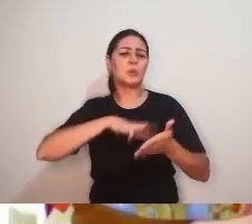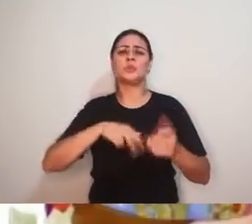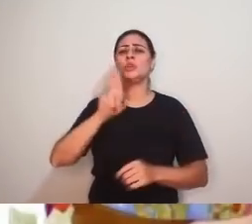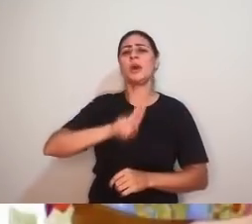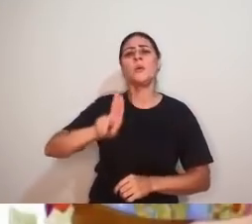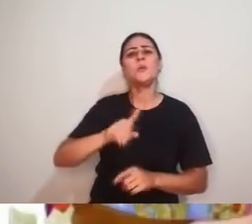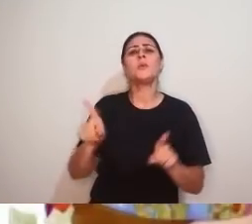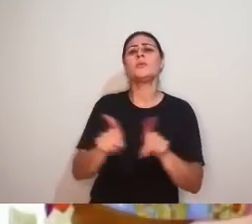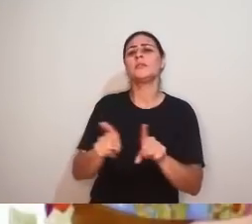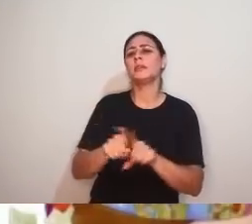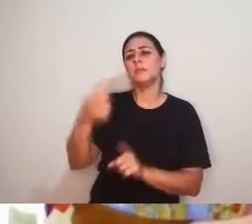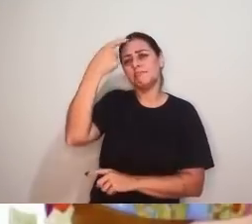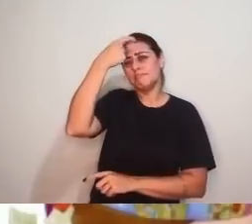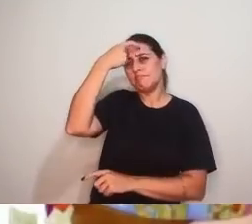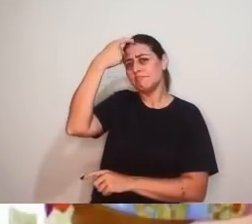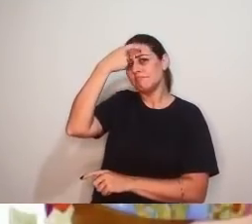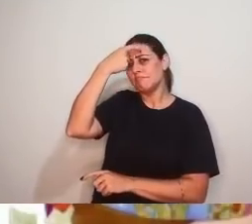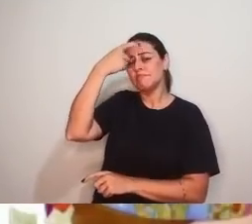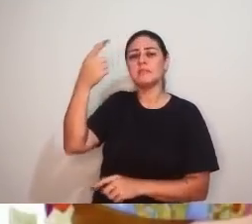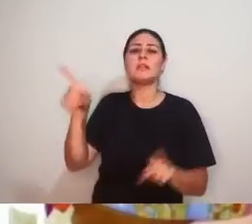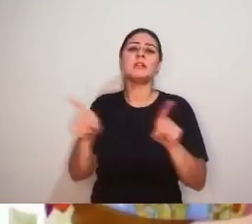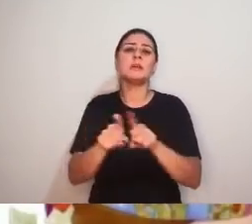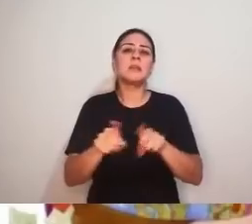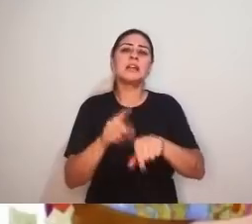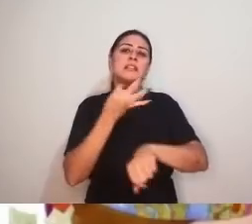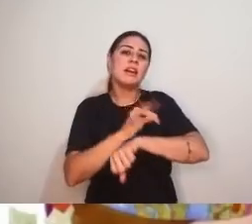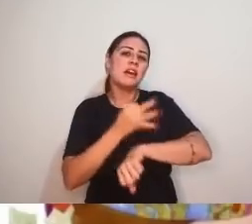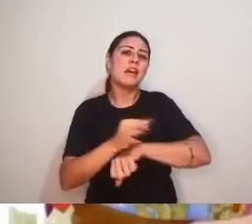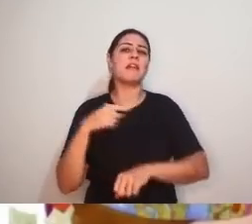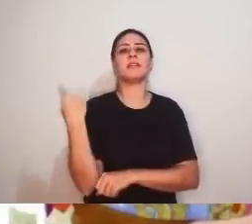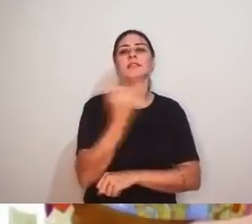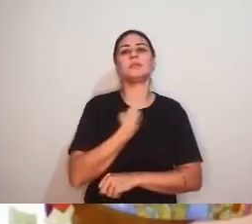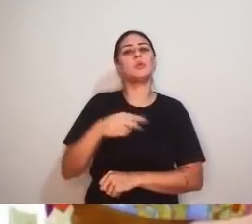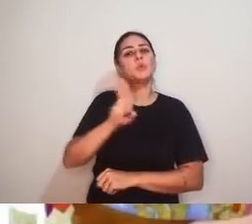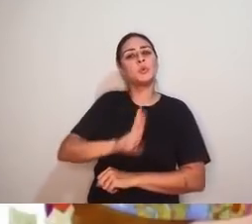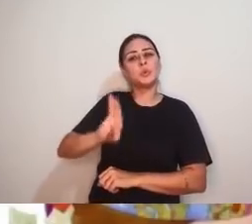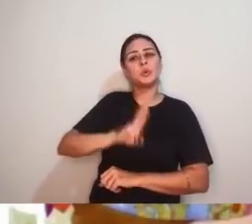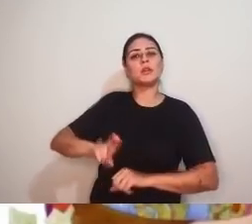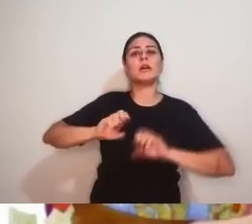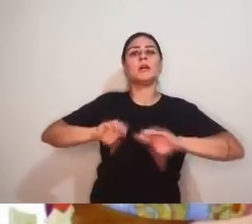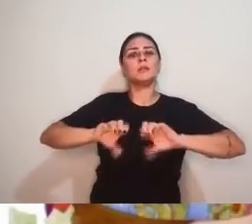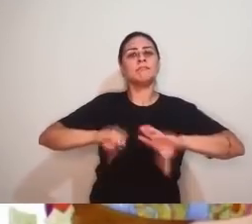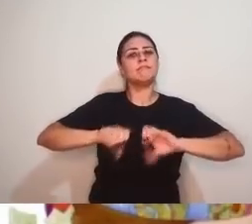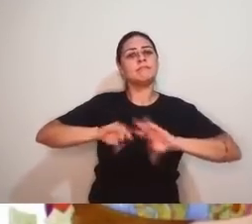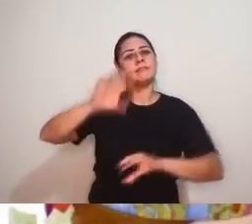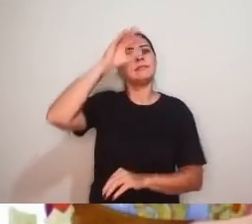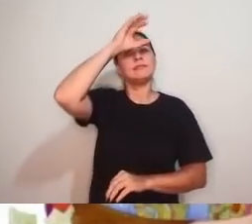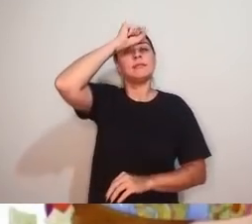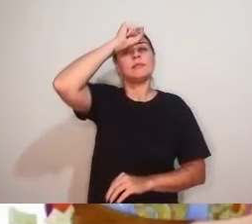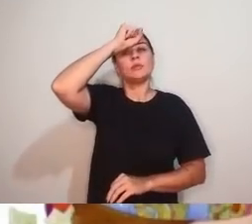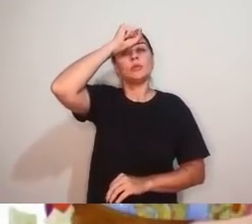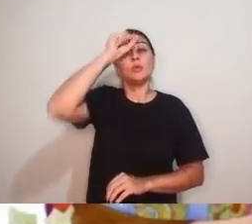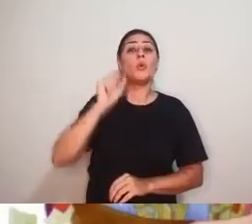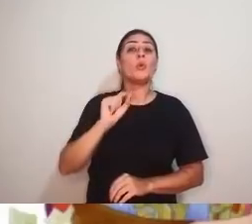independentemente do método que a gente utilize, da concepção que a gente lance mão, das técnicas que a gente coloque a serviço do